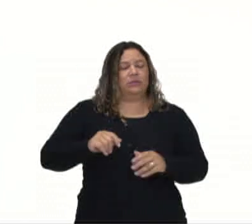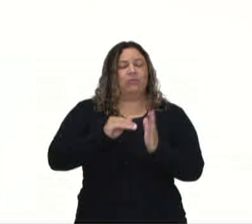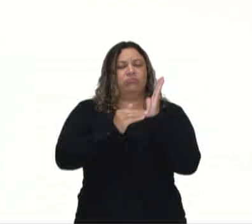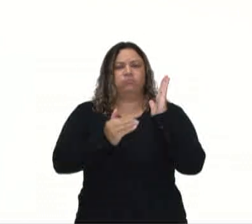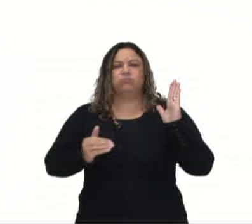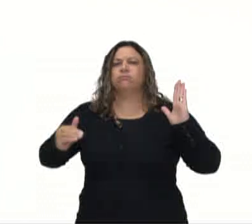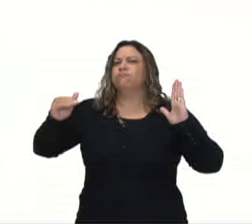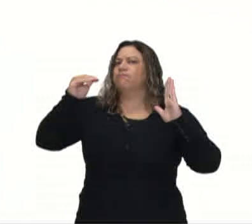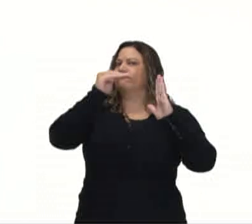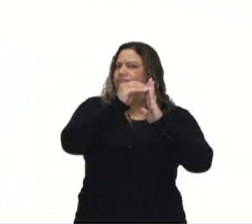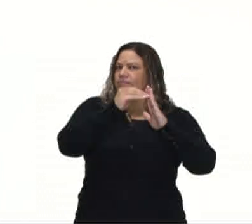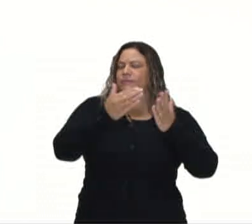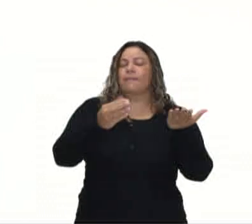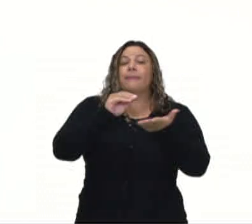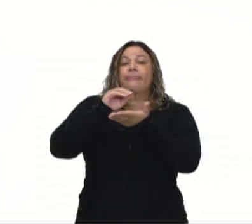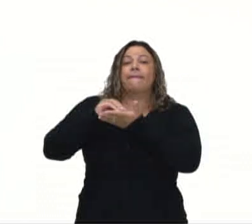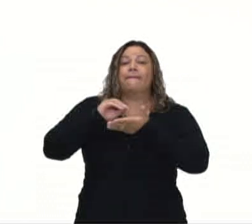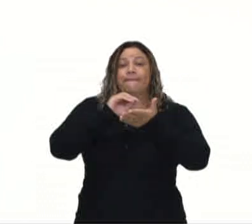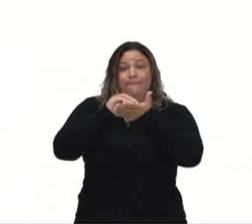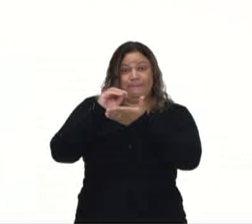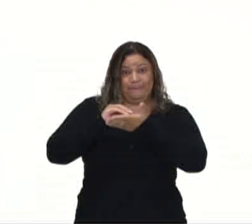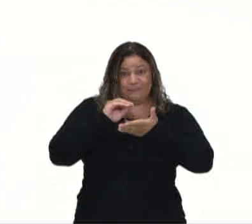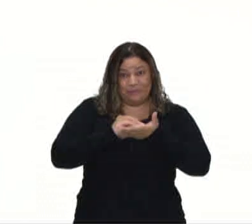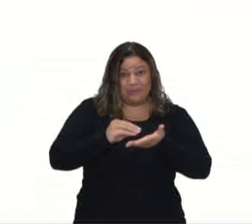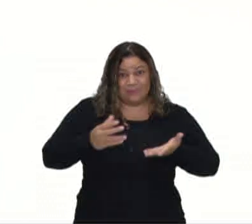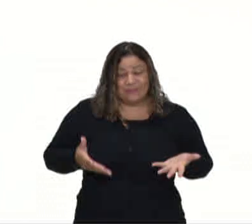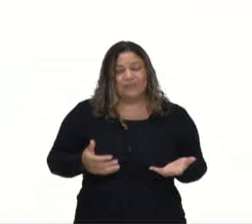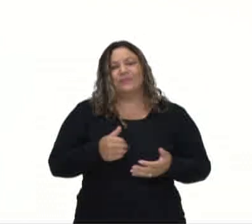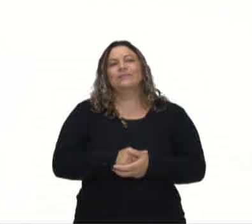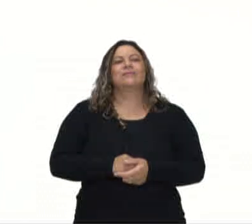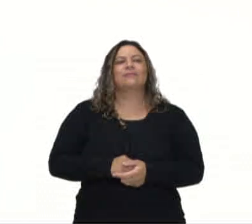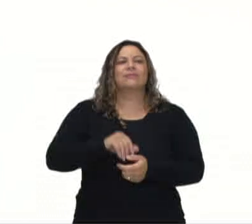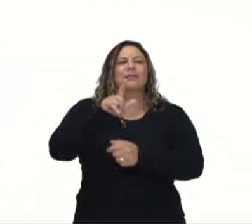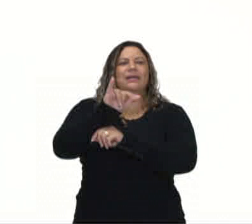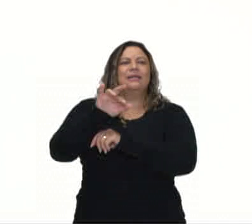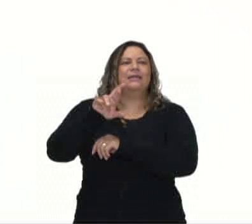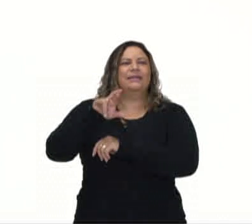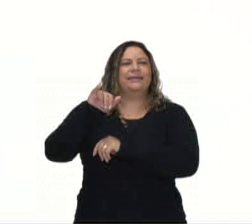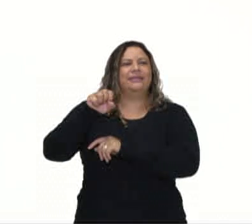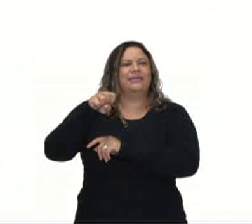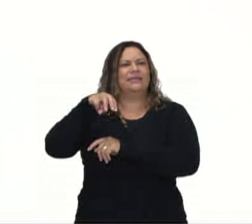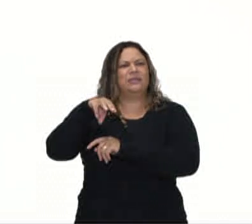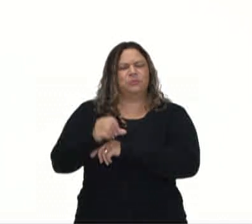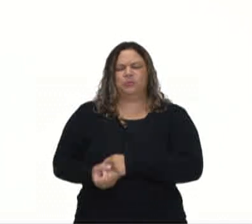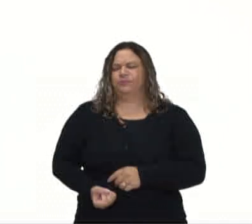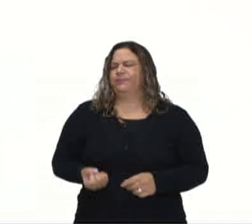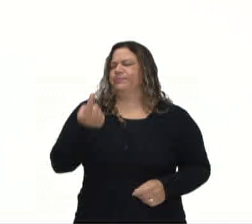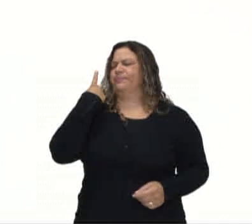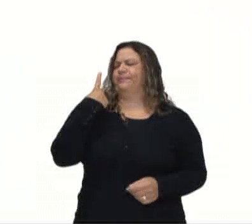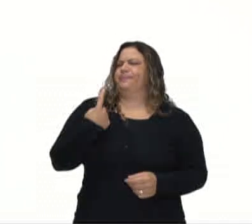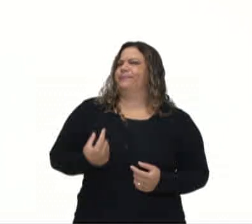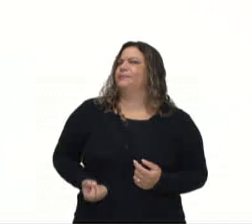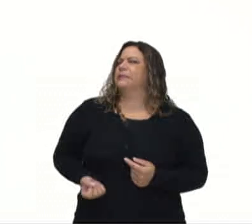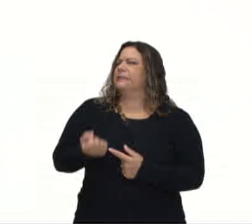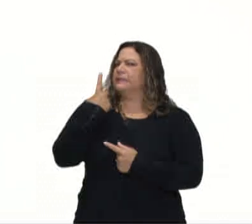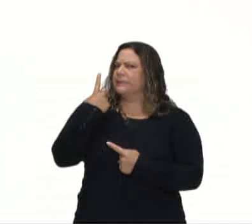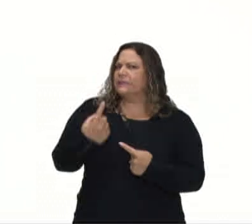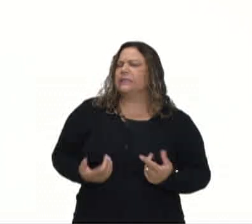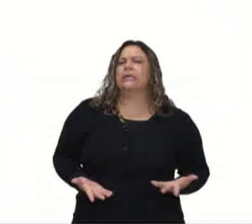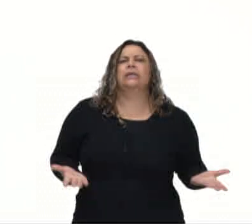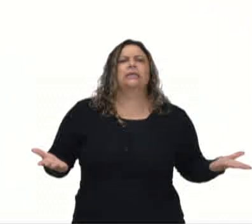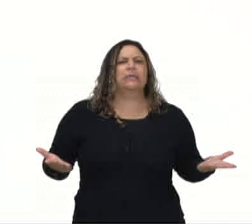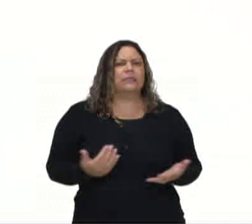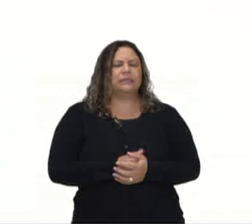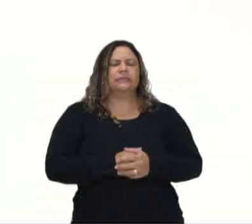exagero, ausência, similaridade, lirismo ou estranheza, priorizando a alteração